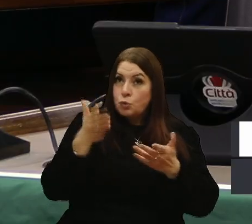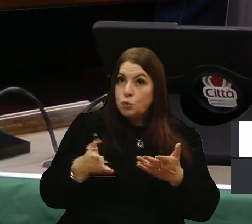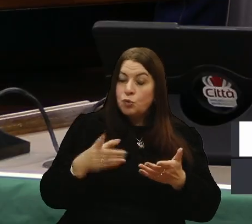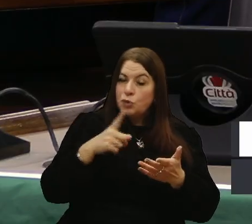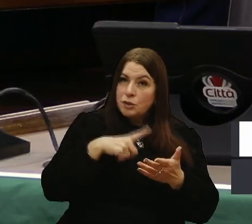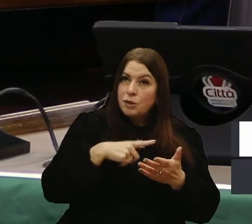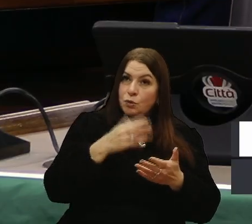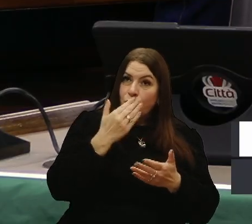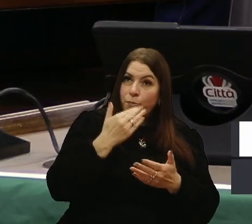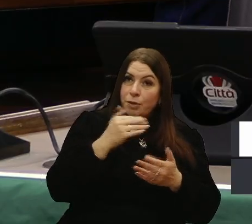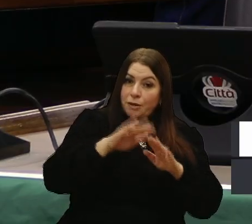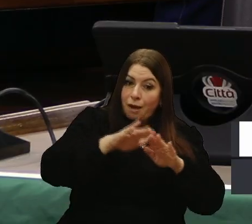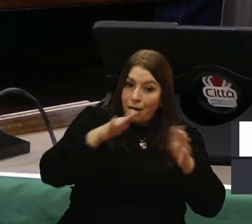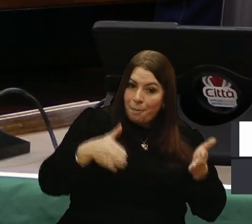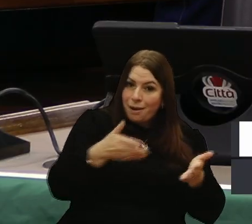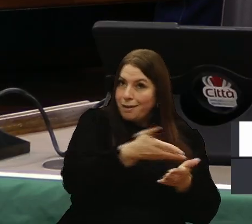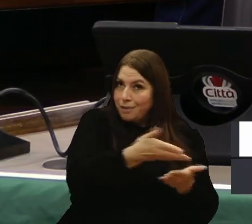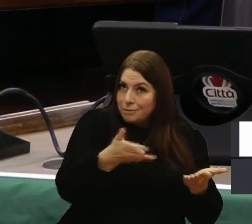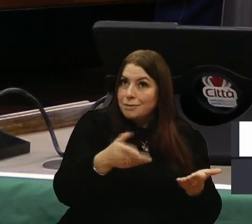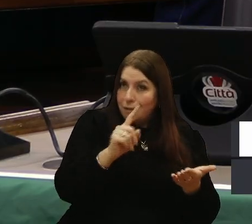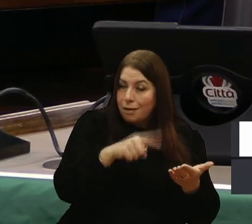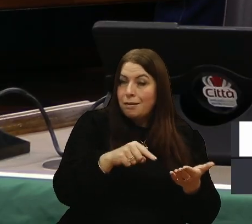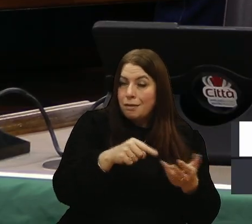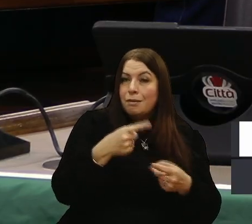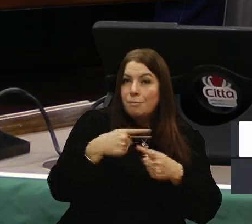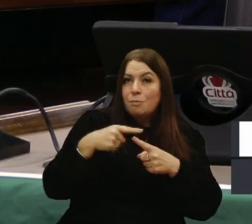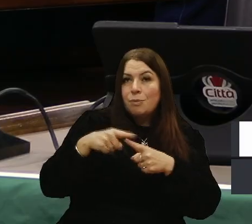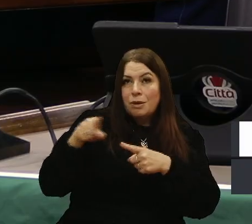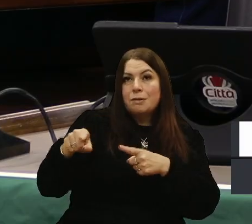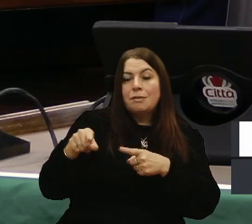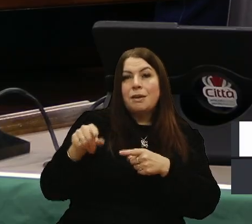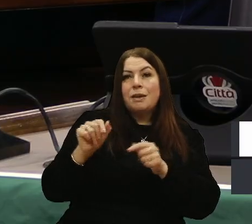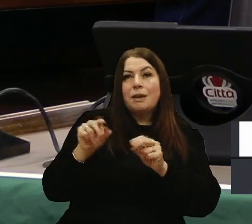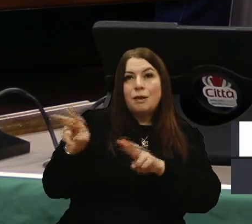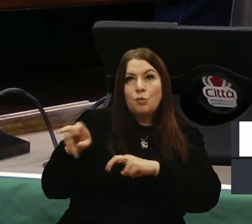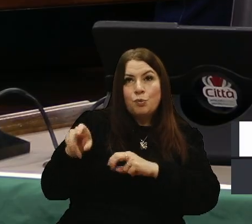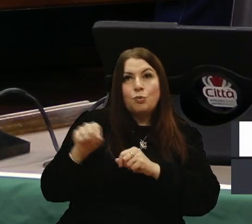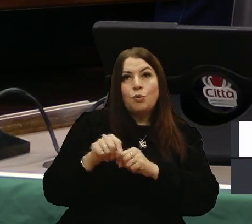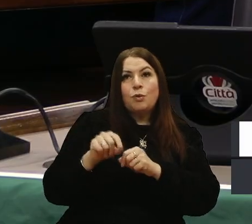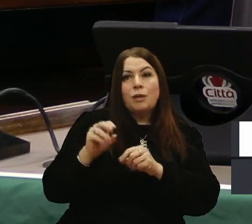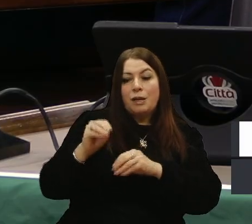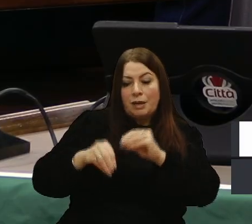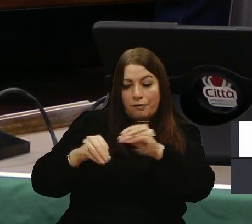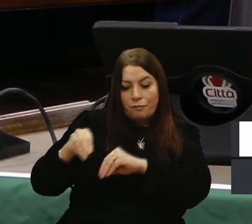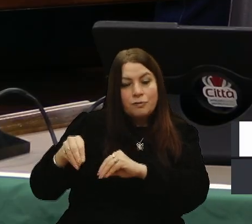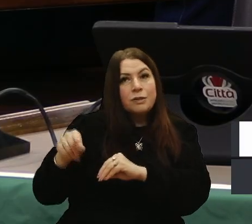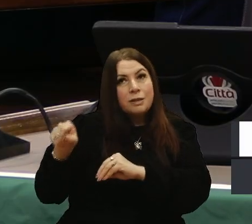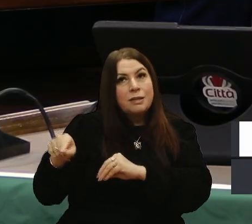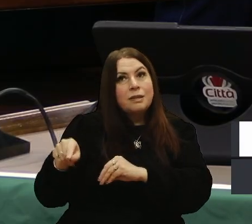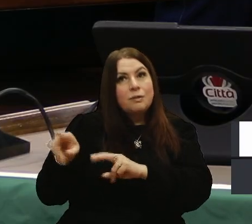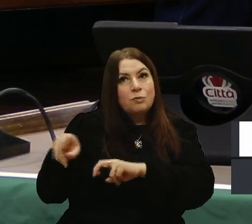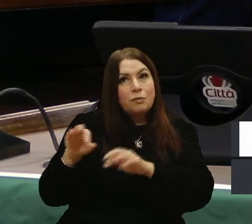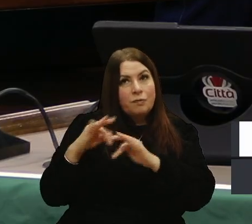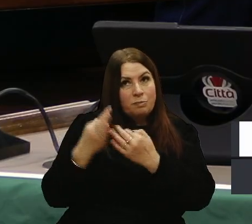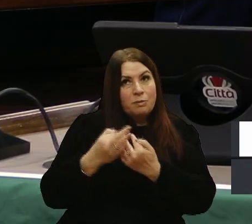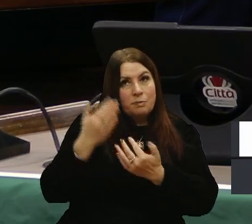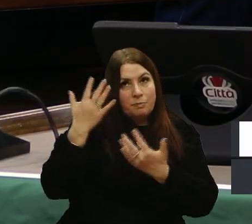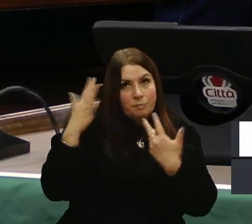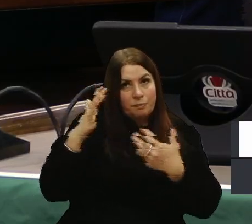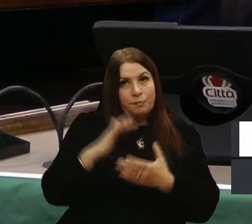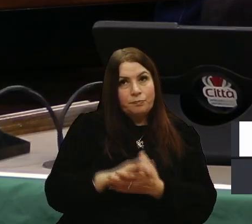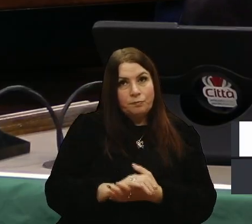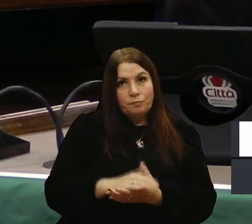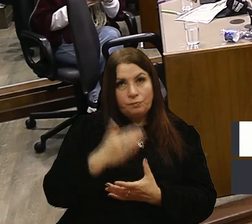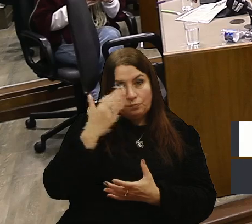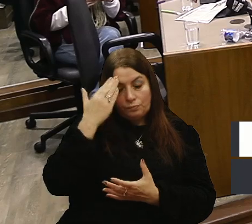tem comida na mesa, justamente é porque tem agricultores ainda produzindo lá na agricultura familiar. Parabéns.